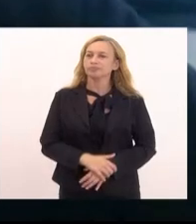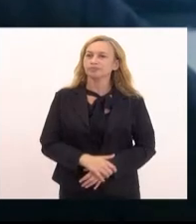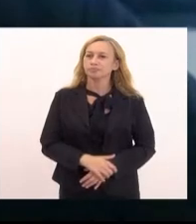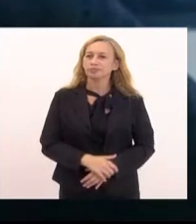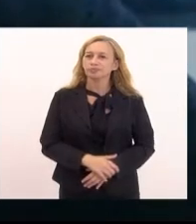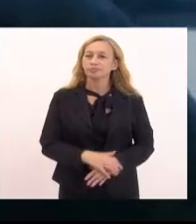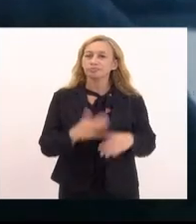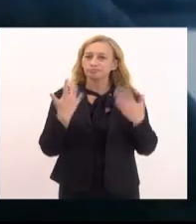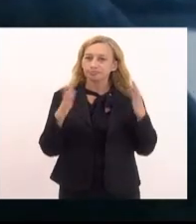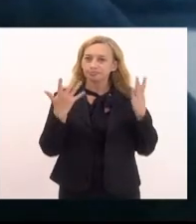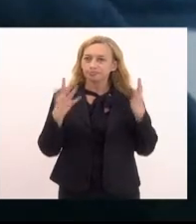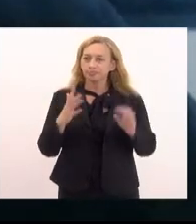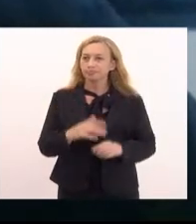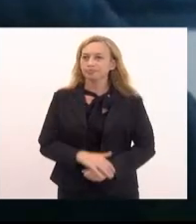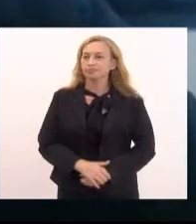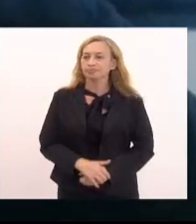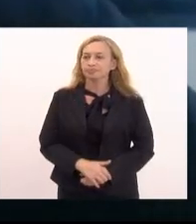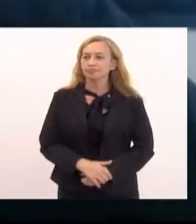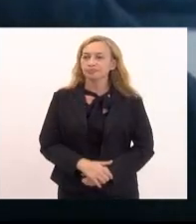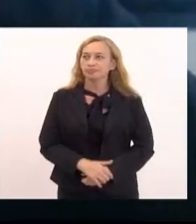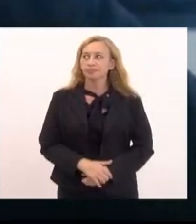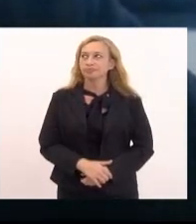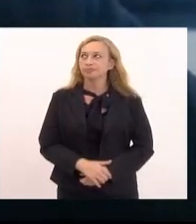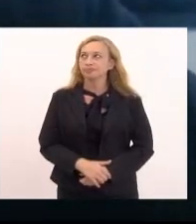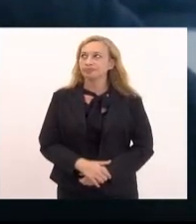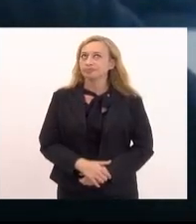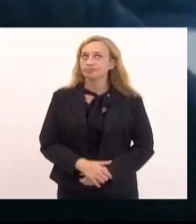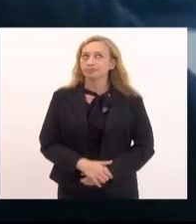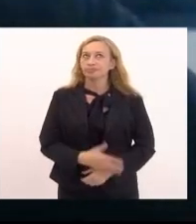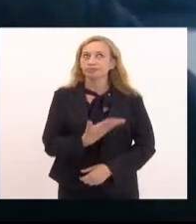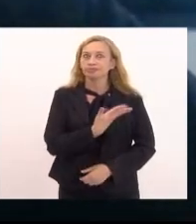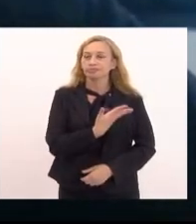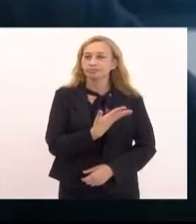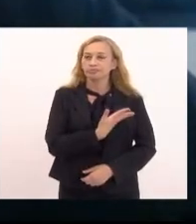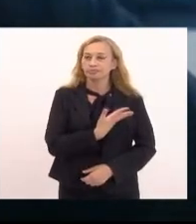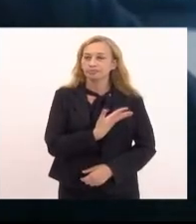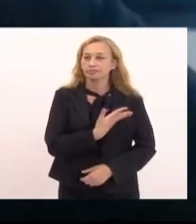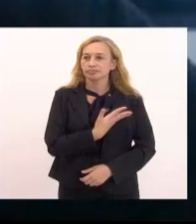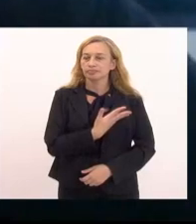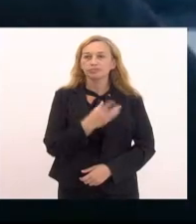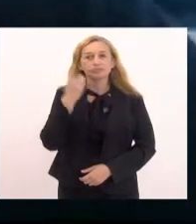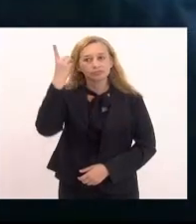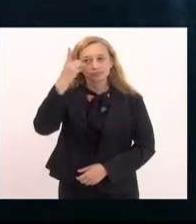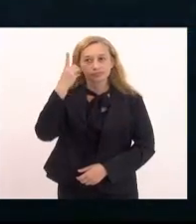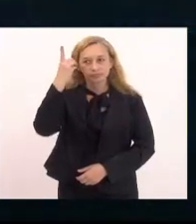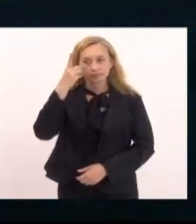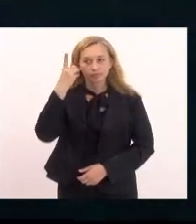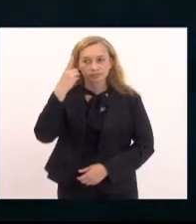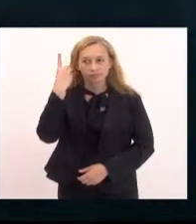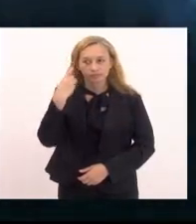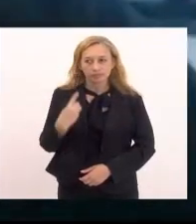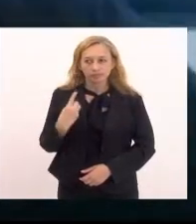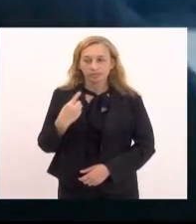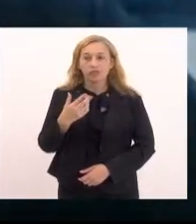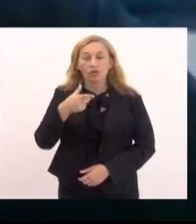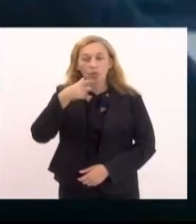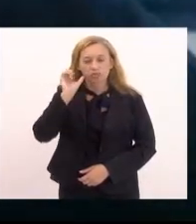para saudar a minha companheira e parceira Dani Monteiro. Aliás,